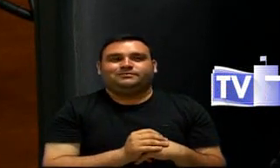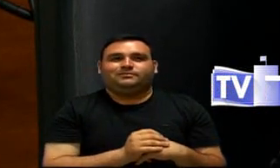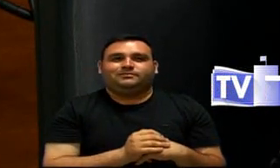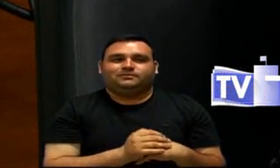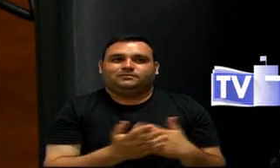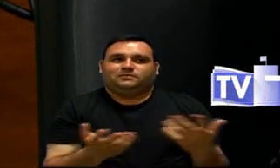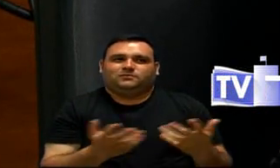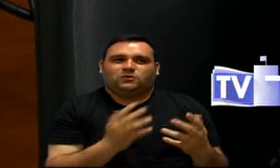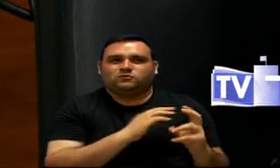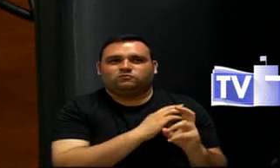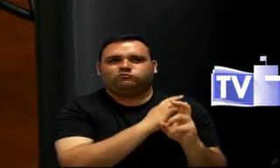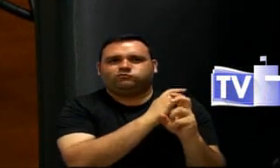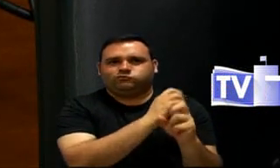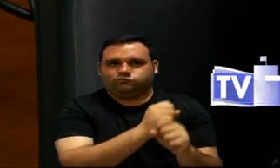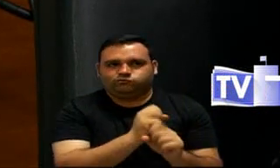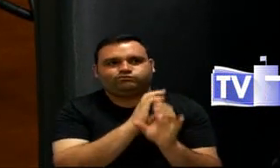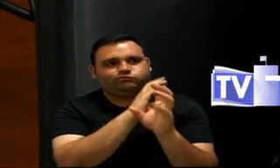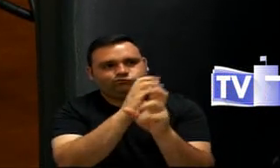Esses são os números.